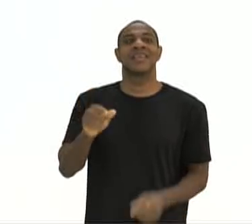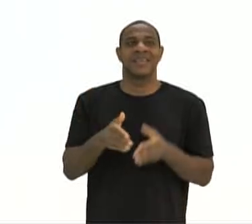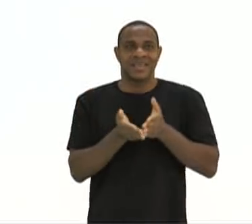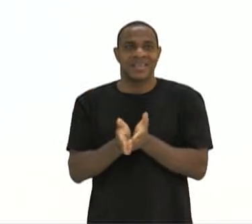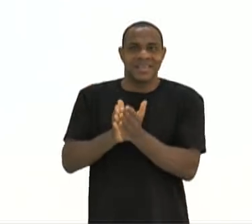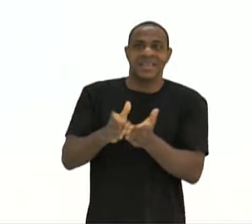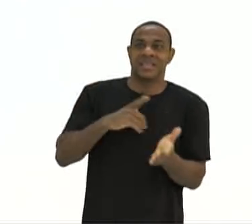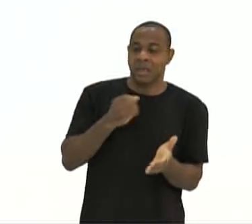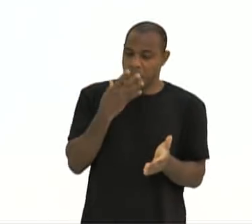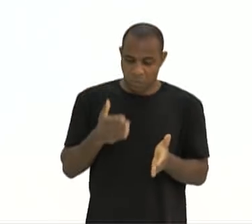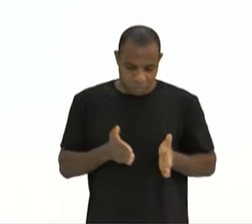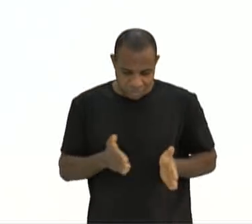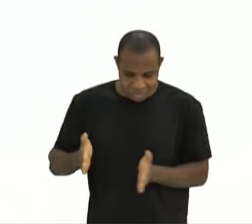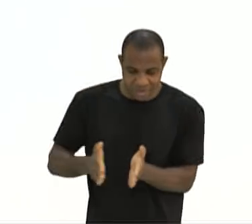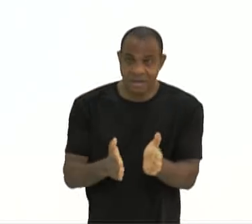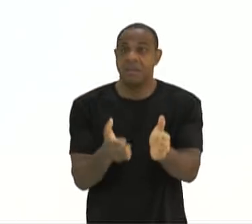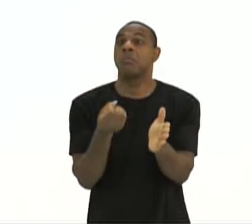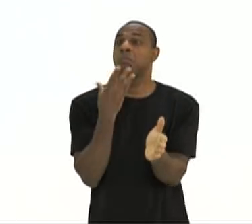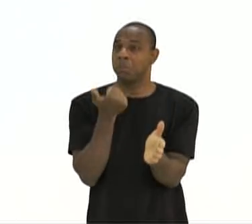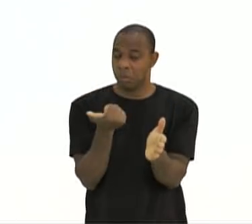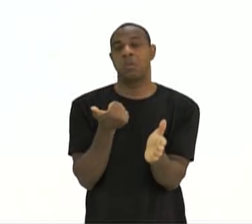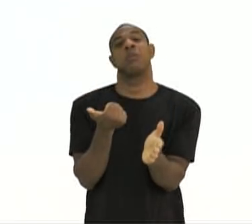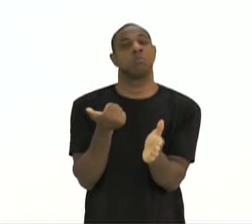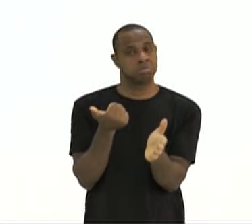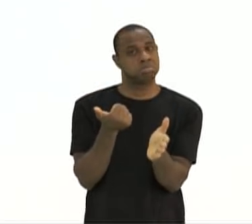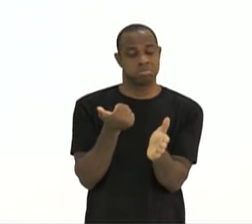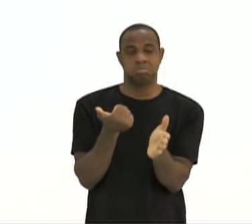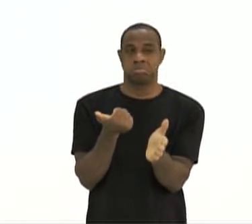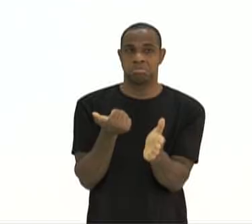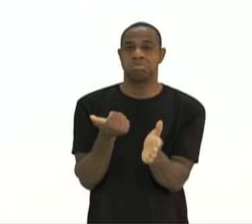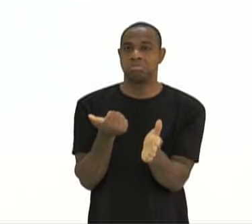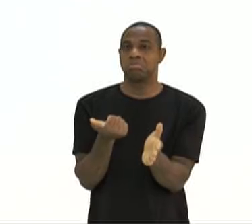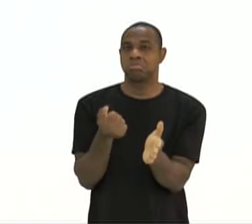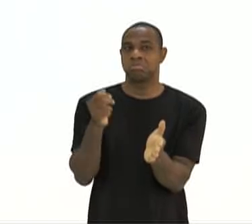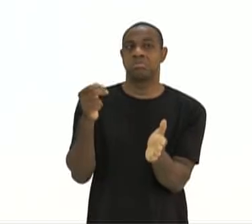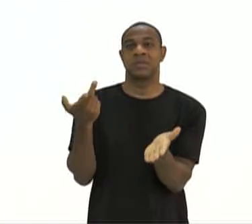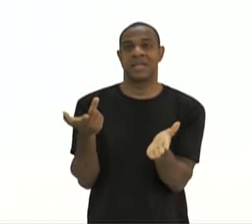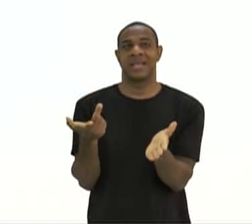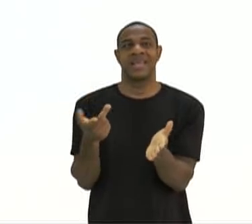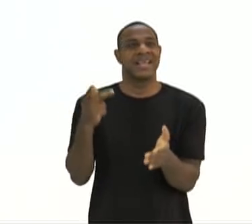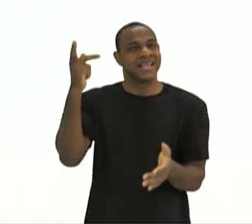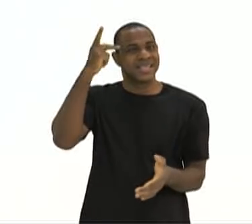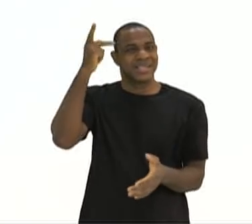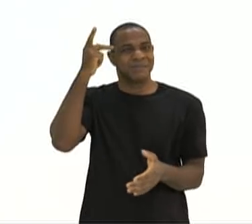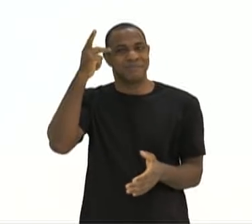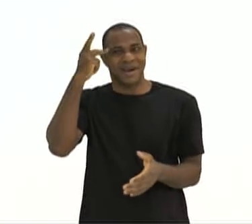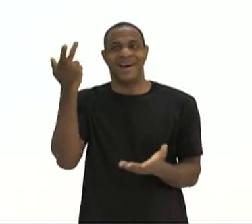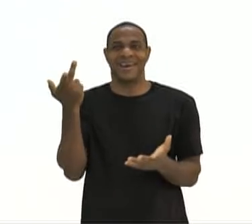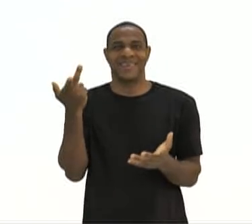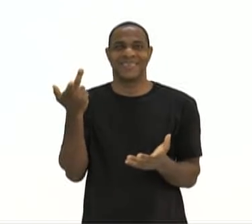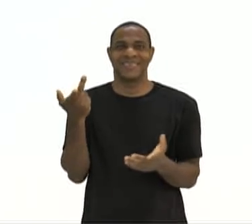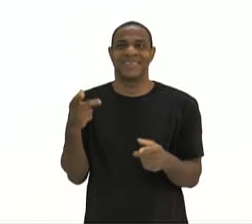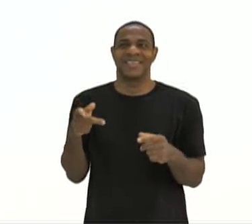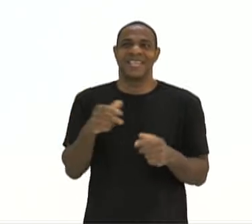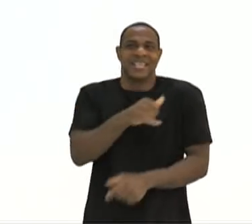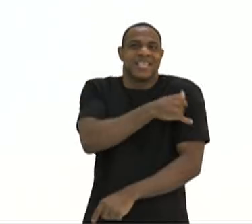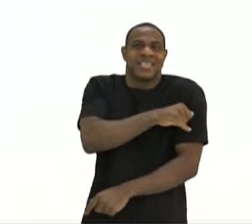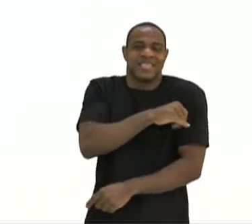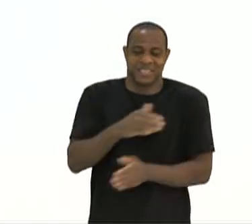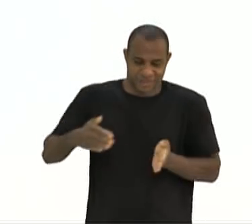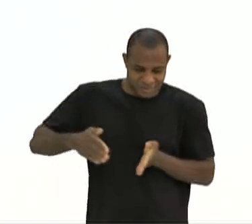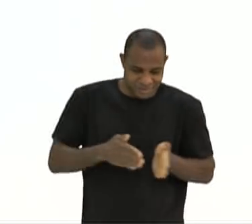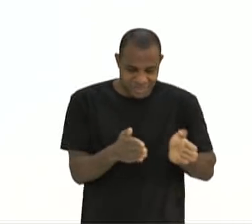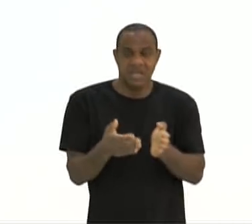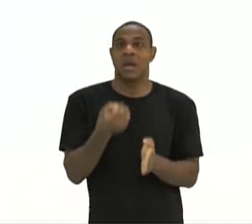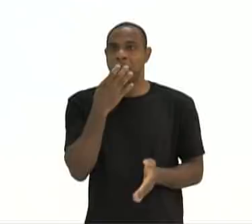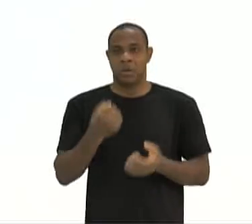boas rodovias, principalmente ali no eixo Rio-São Paulo, né, que atendem às demandas, apesar